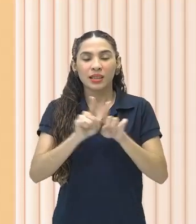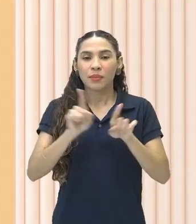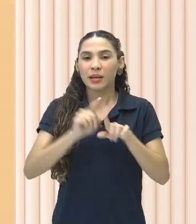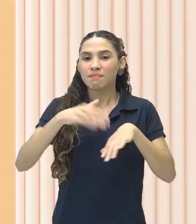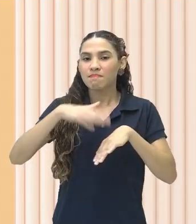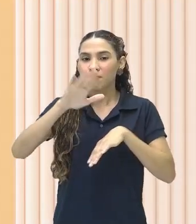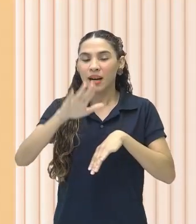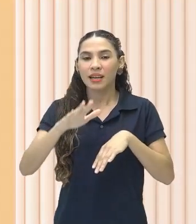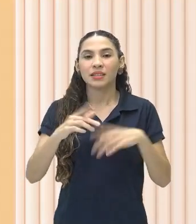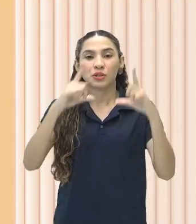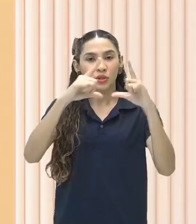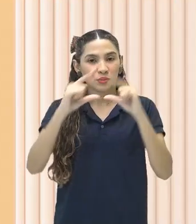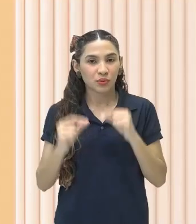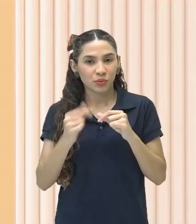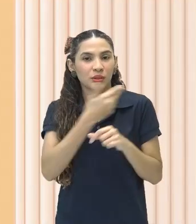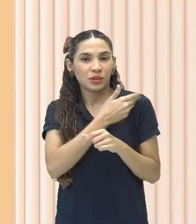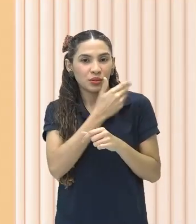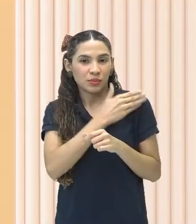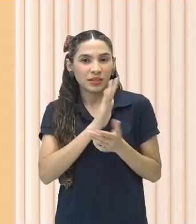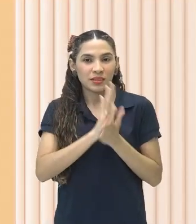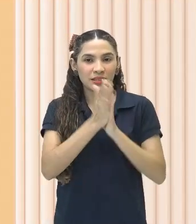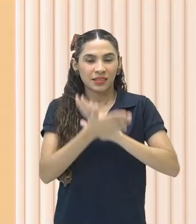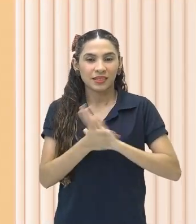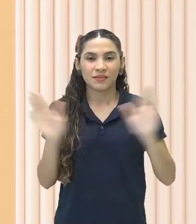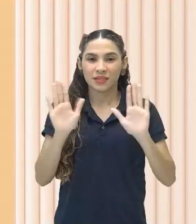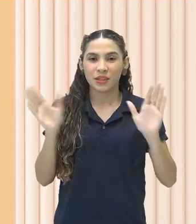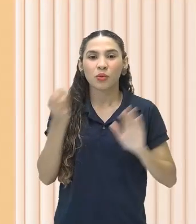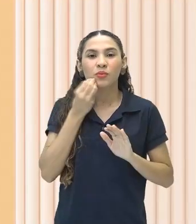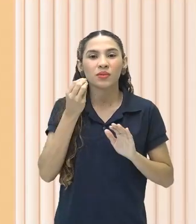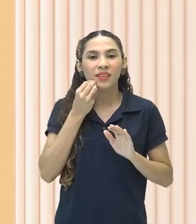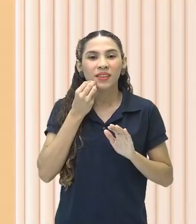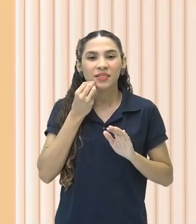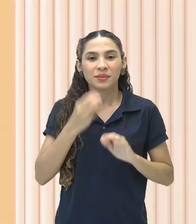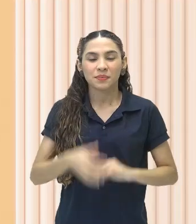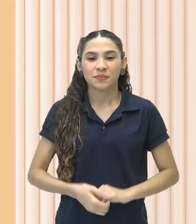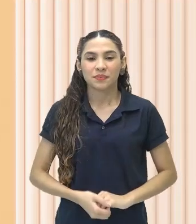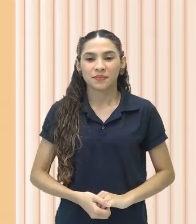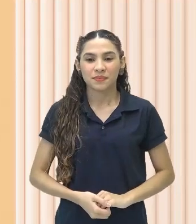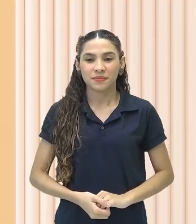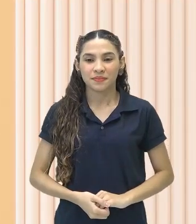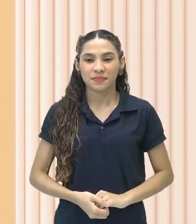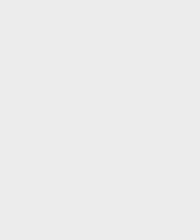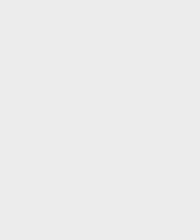incluir cada vez mais e diminuir a discriminação. Até a próxima, pessoal!